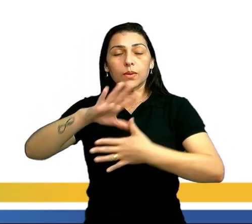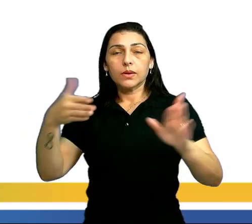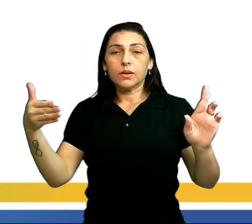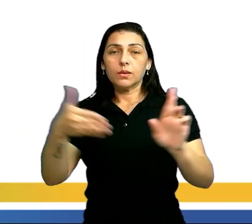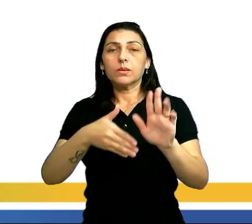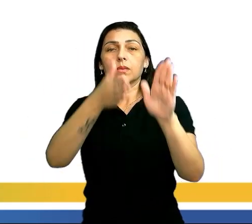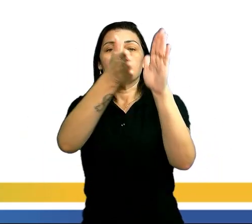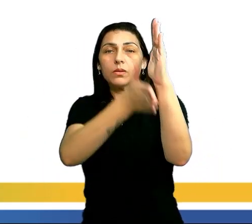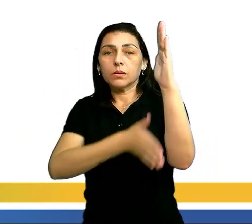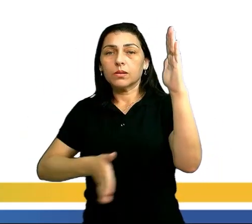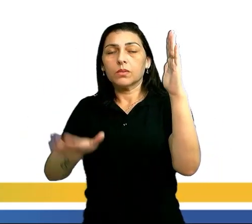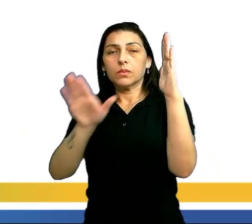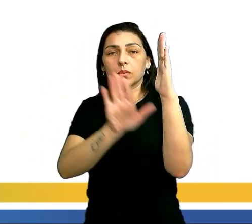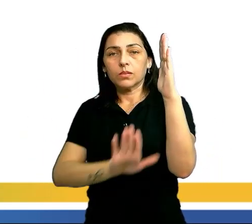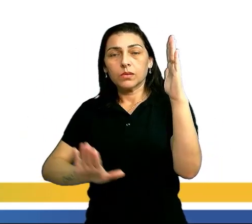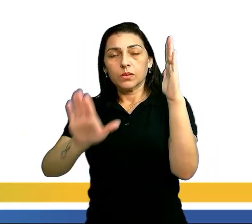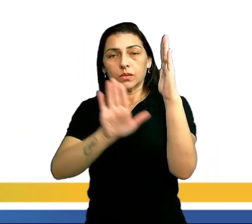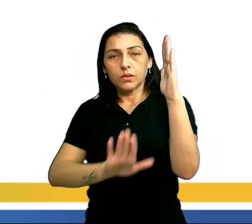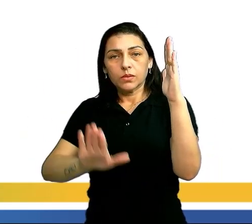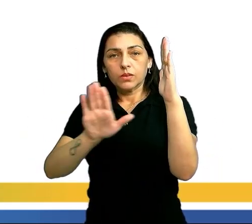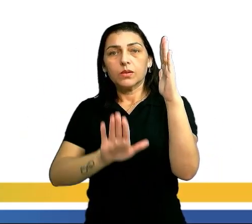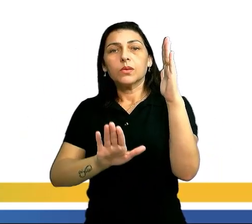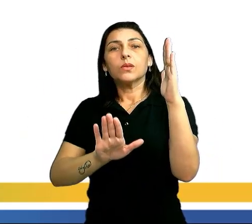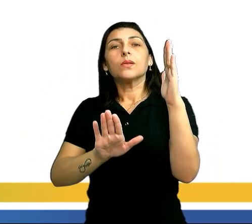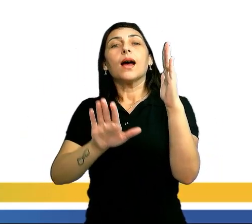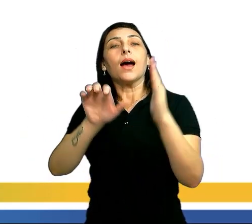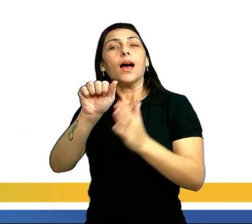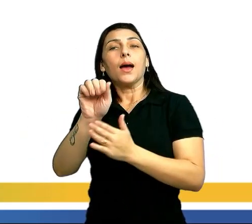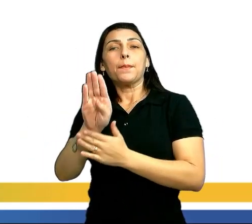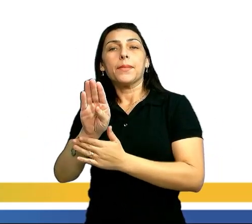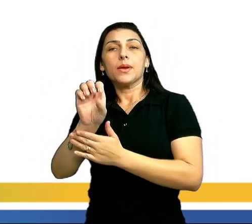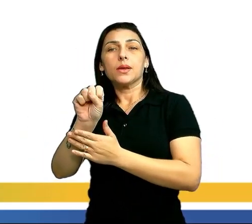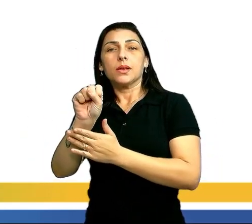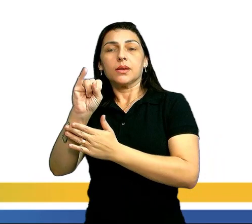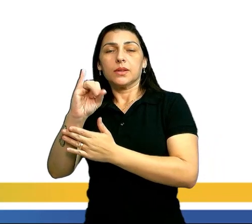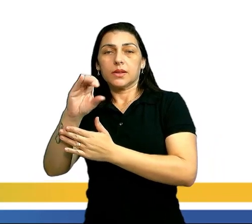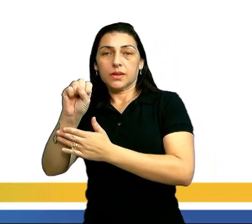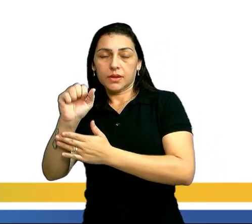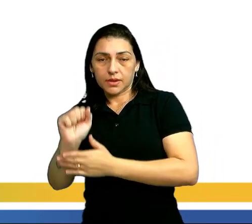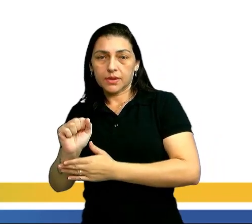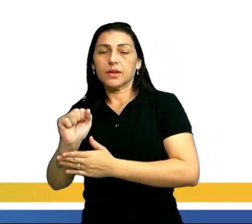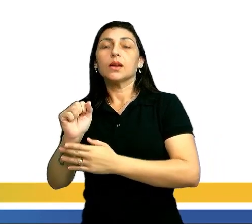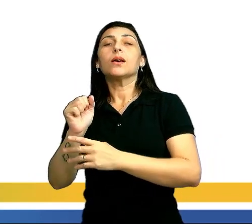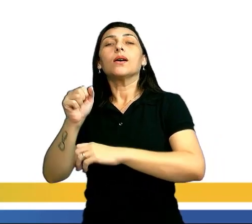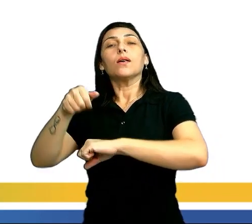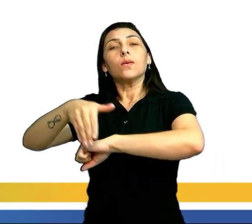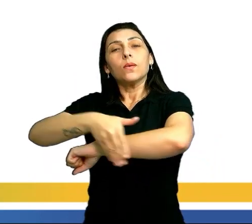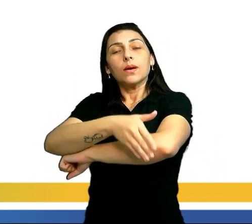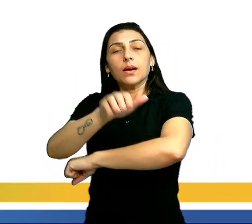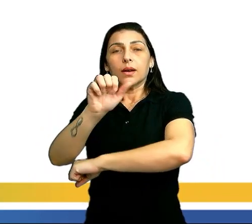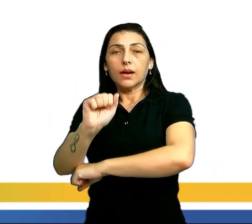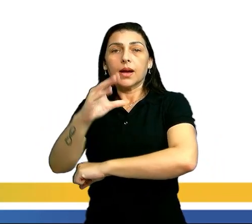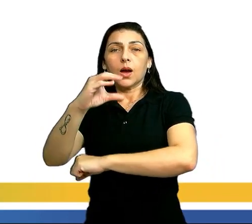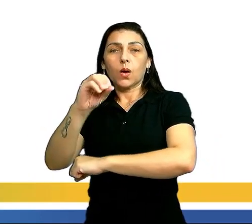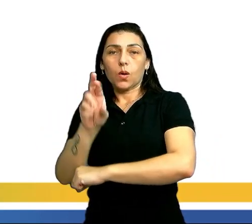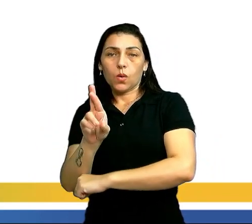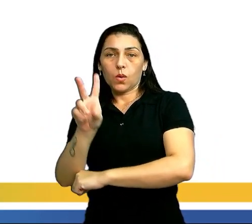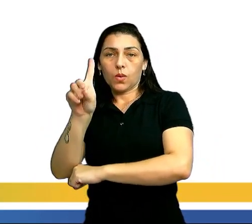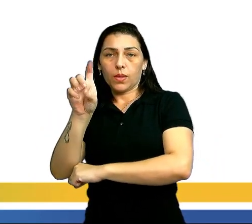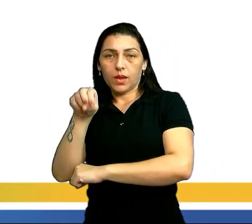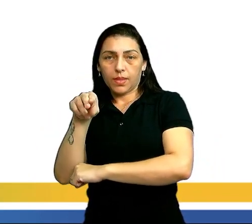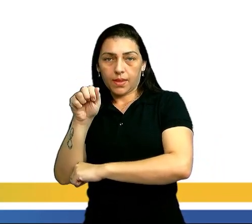plano cartesiano, cujo eixo das abscissas coincide com a Avenida A e o das ordenadas com a Rua